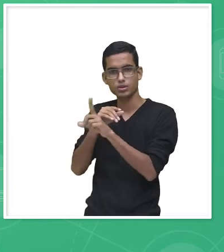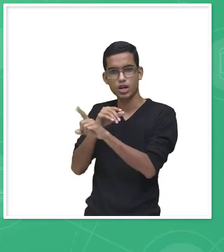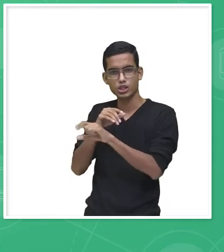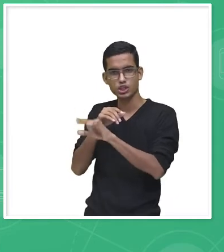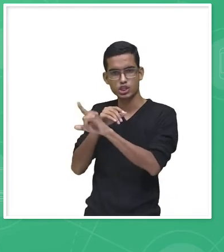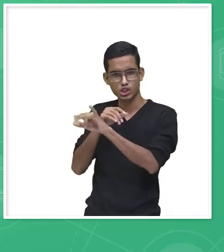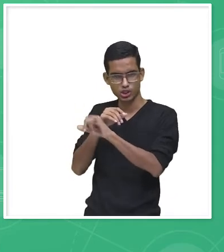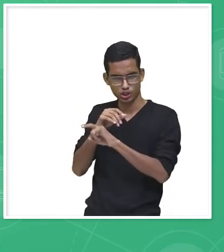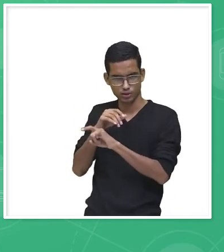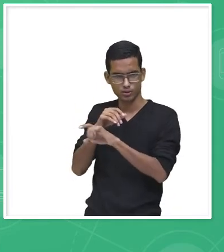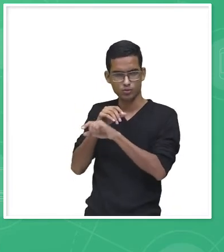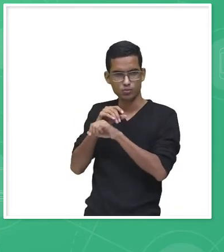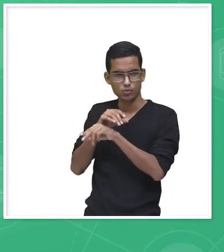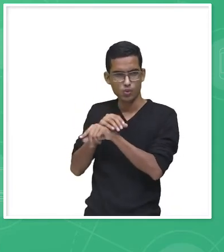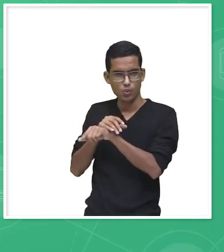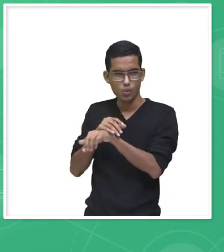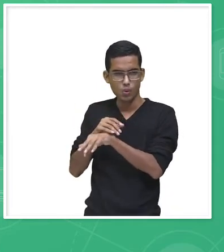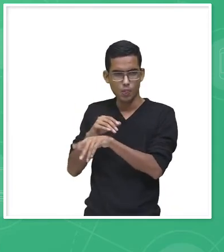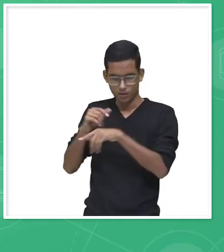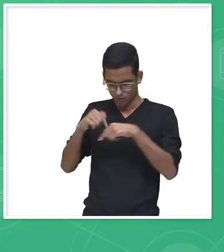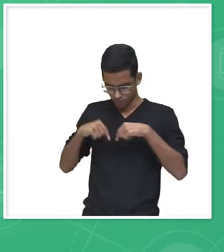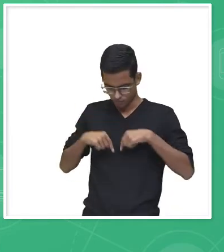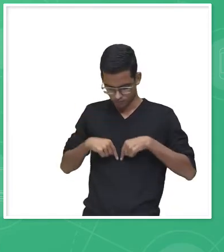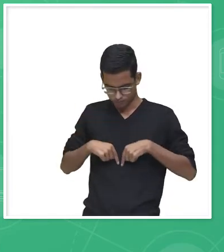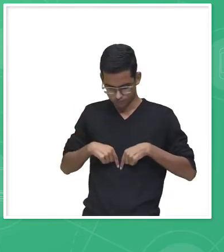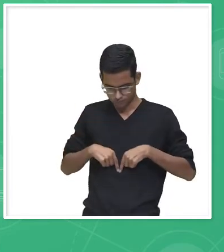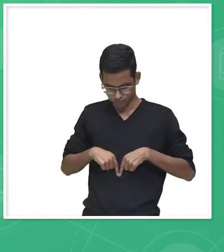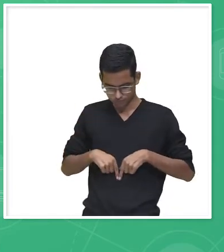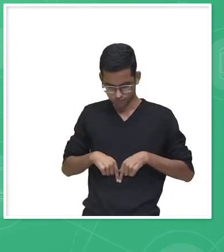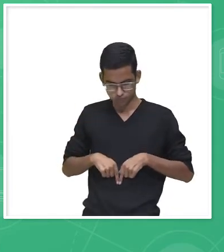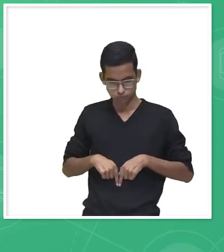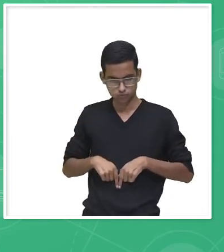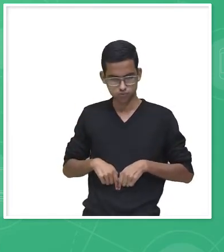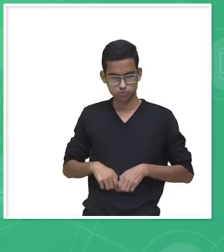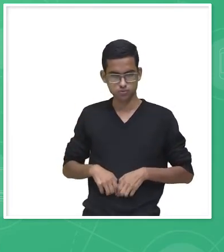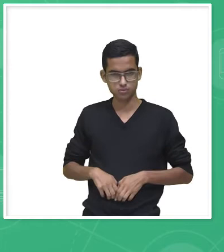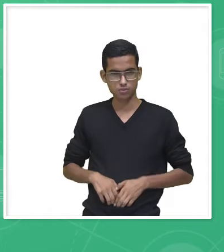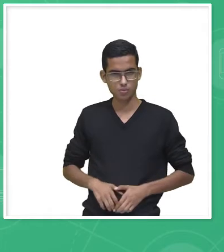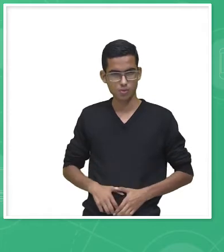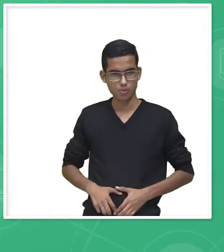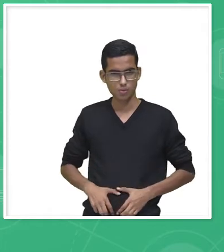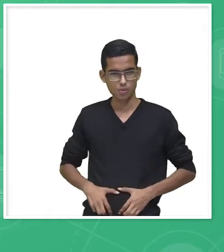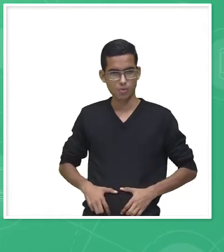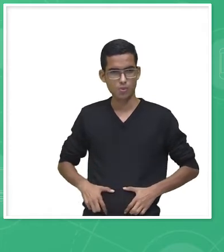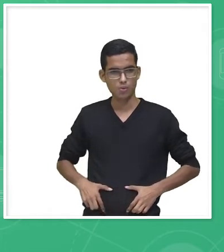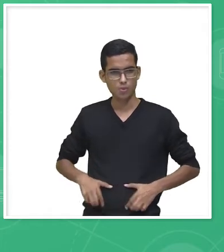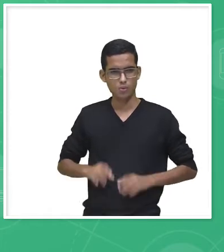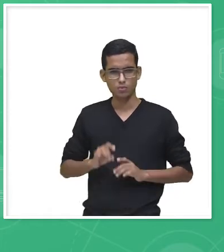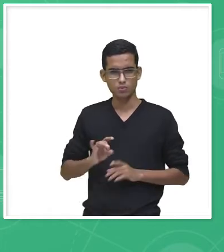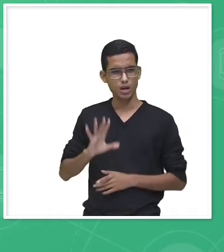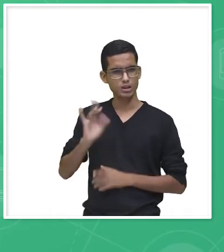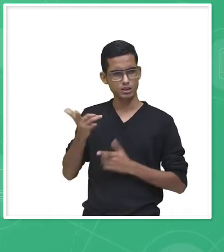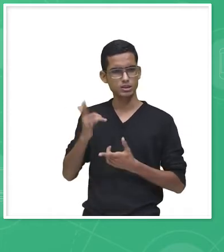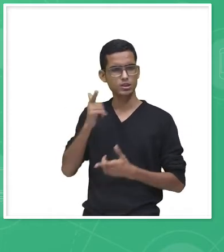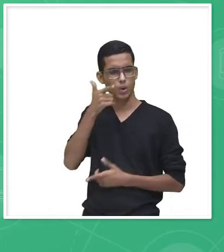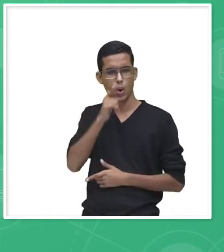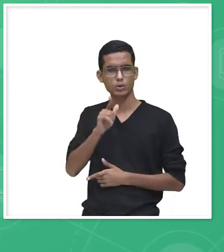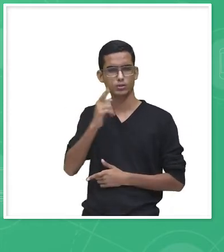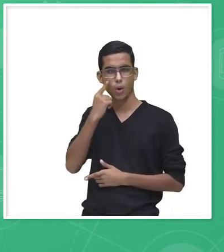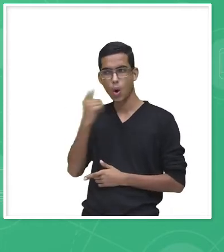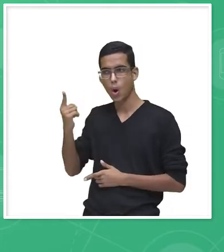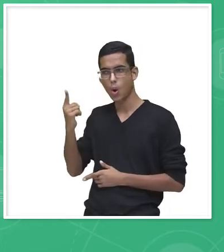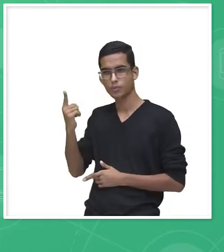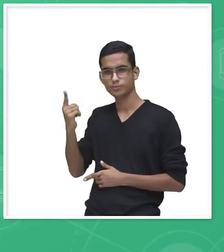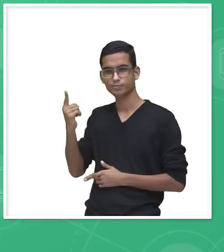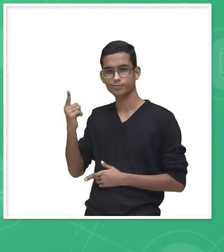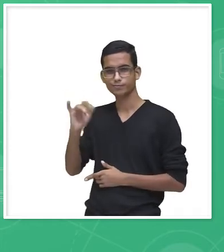de boa um para ser filtrado e assim que funciona basicamente os riscos a gente pode observar na próxima imagem